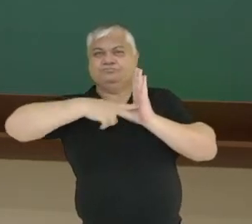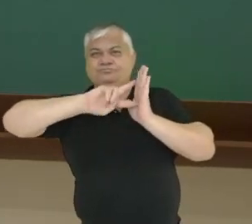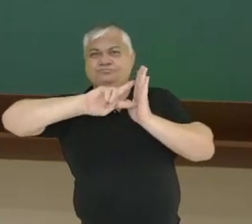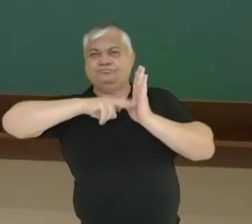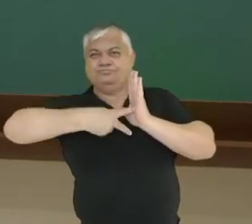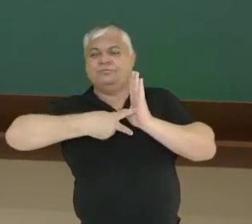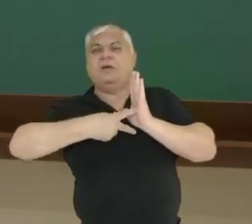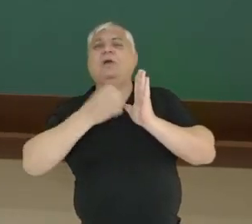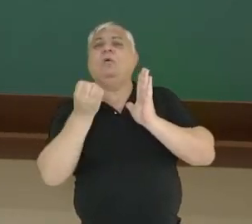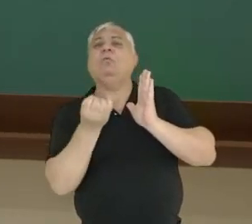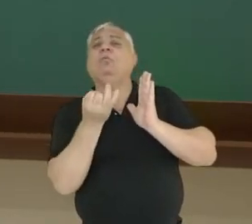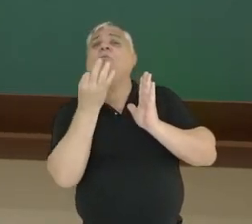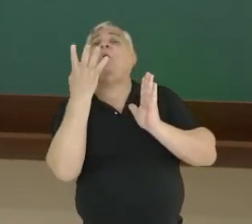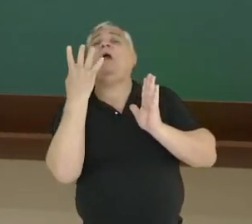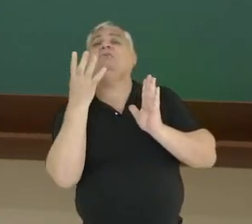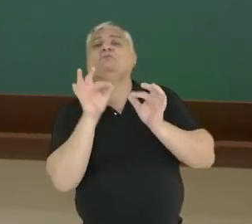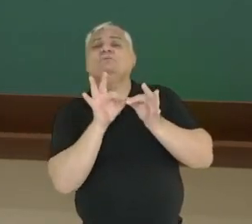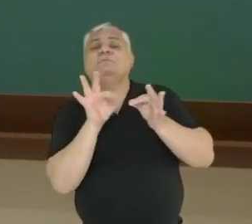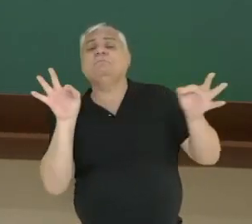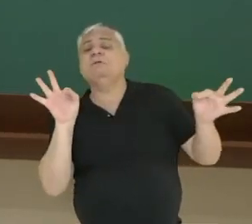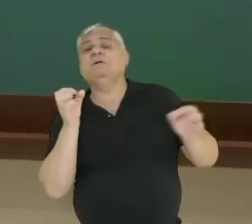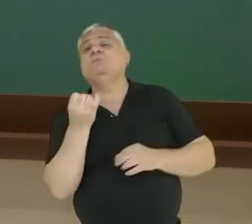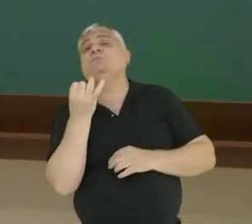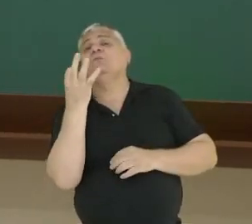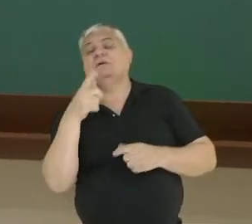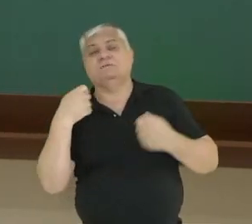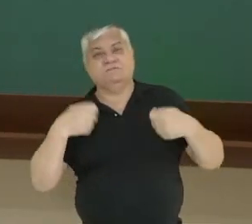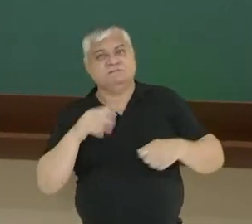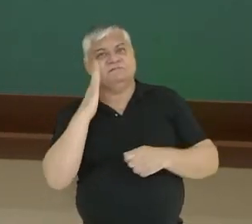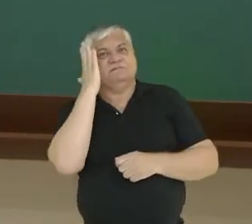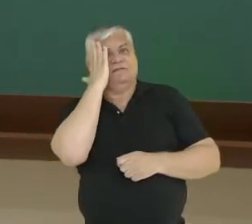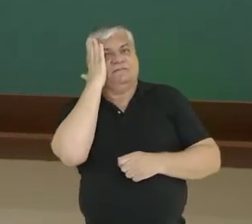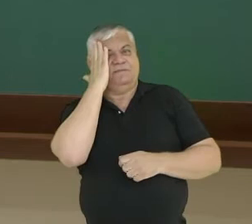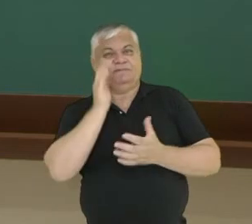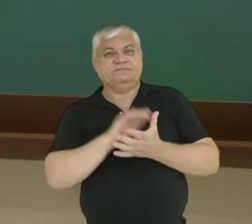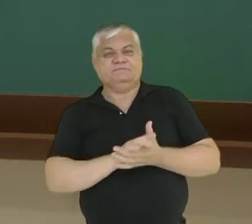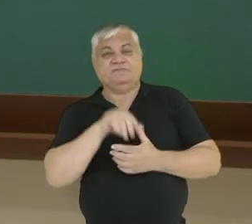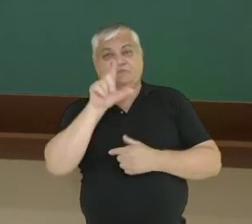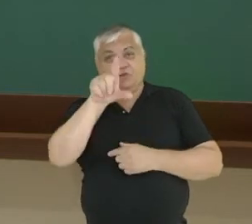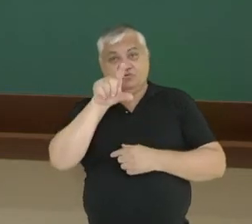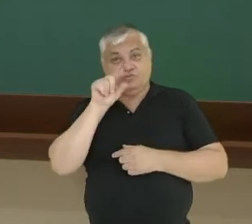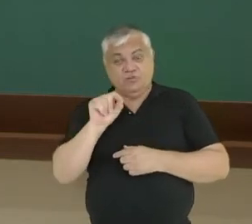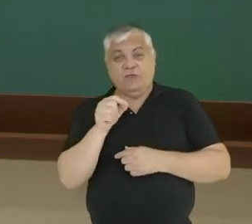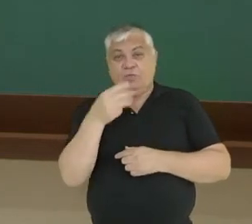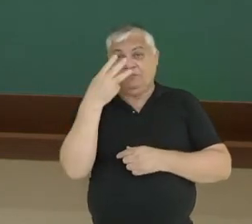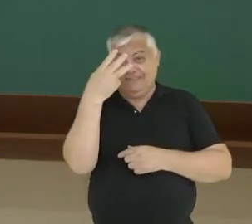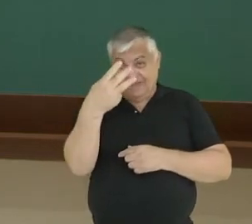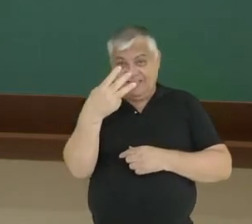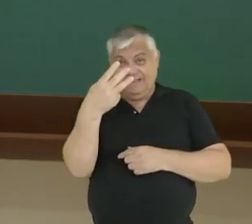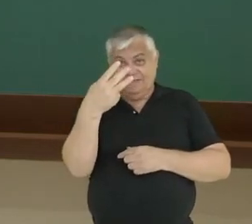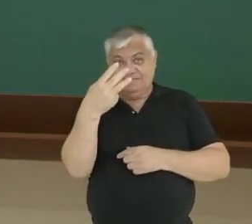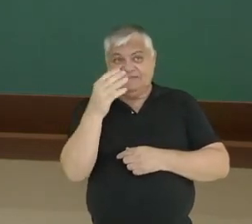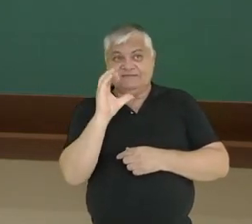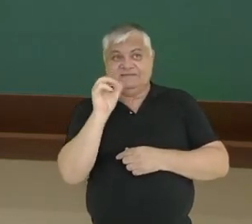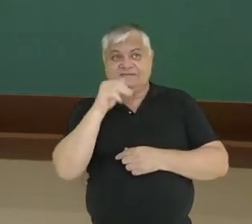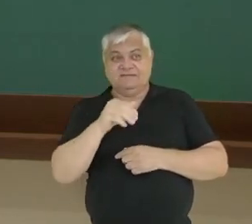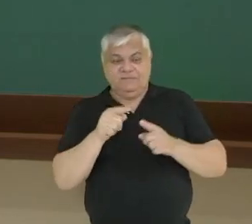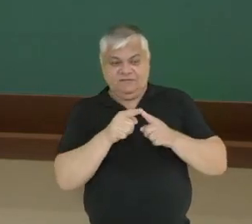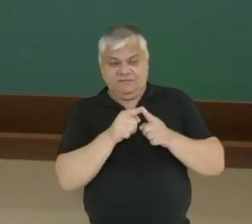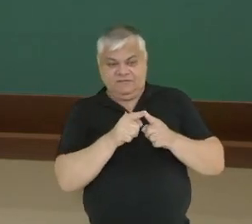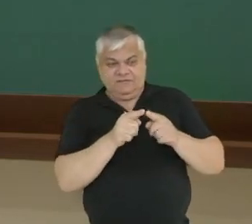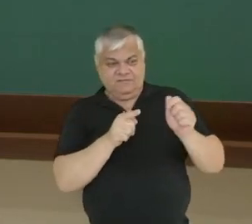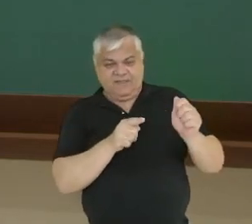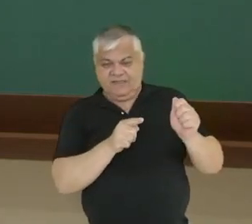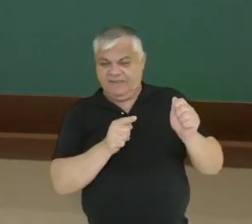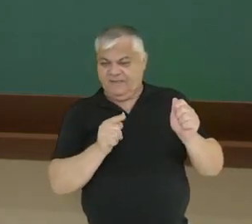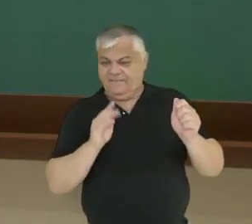valor da medida desse triângulo equilátero. Se você escolheu a medida 3 centímetros, por exemplo,